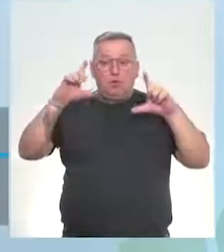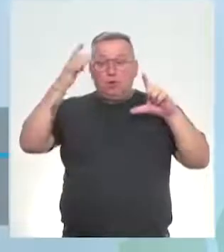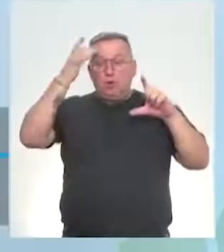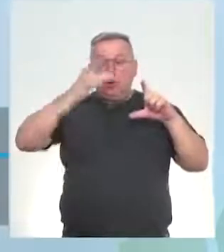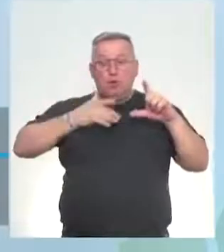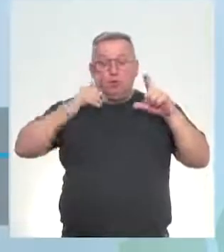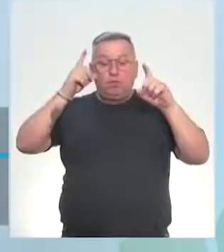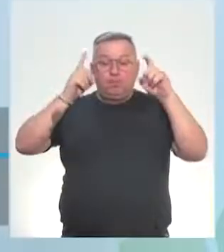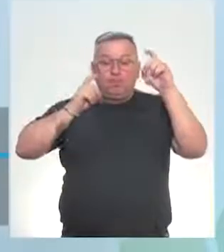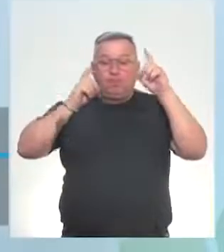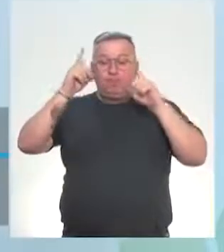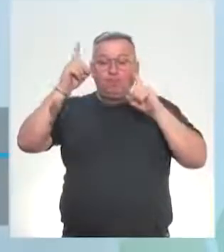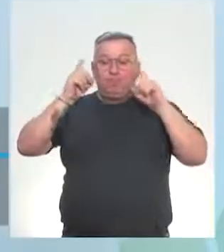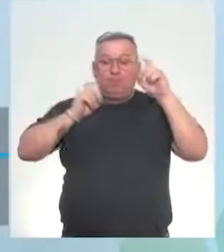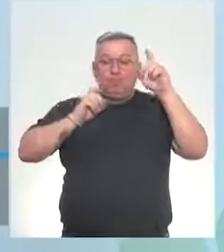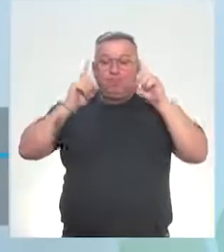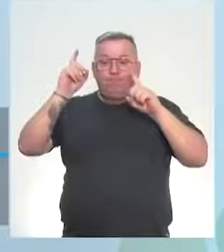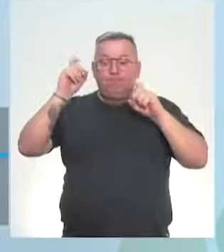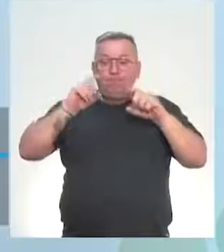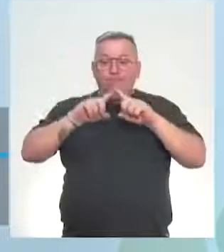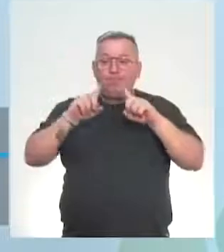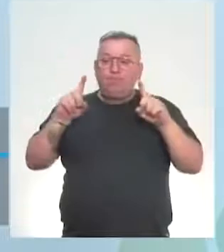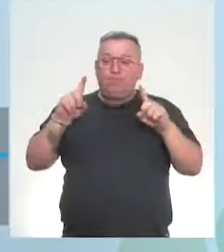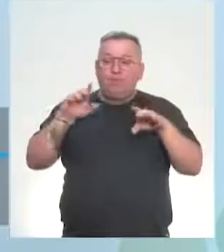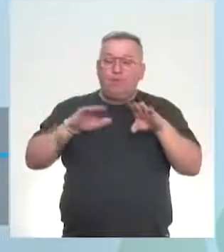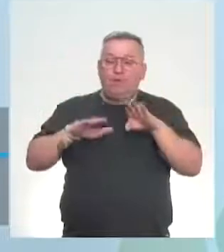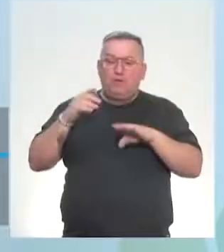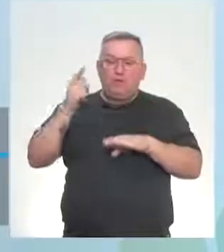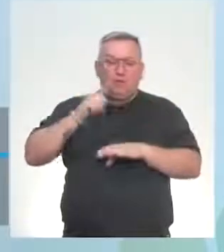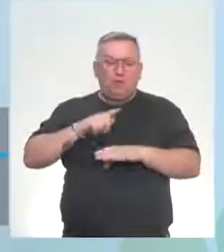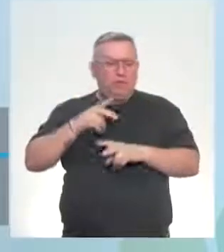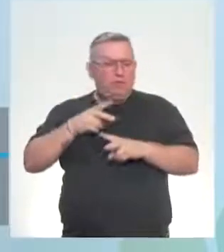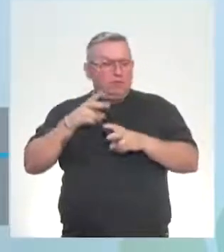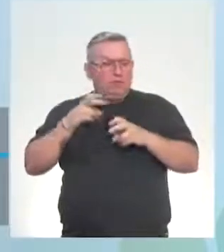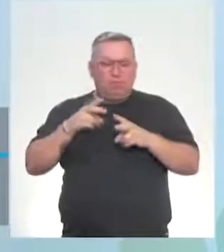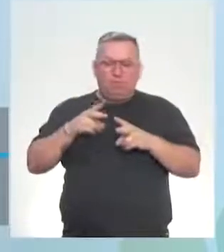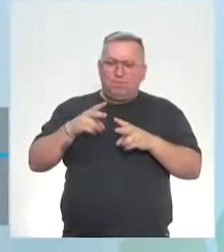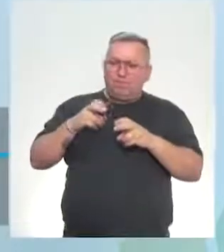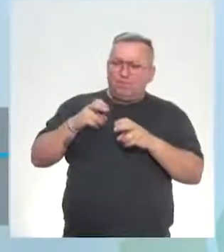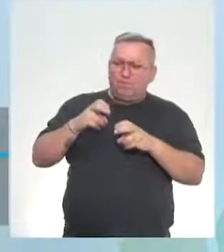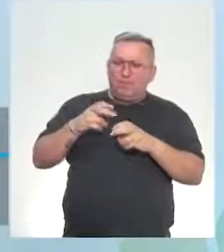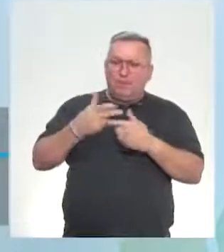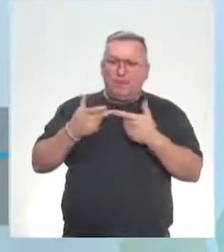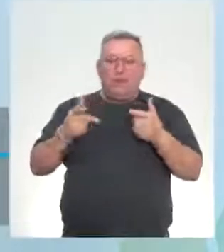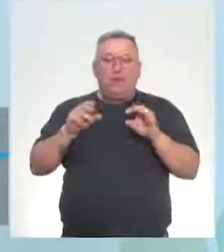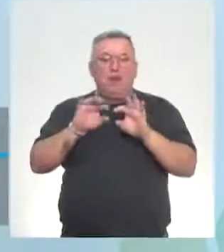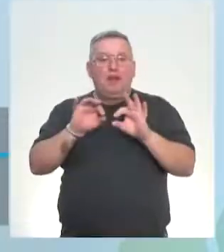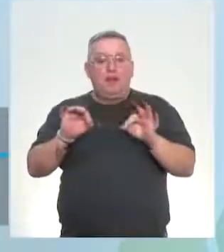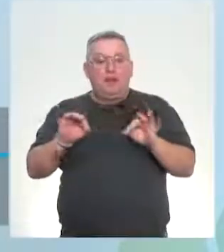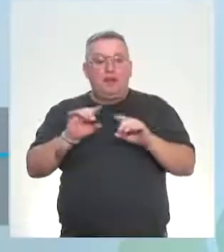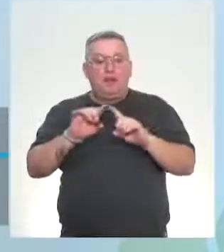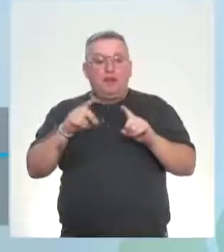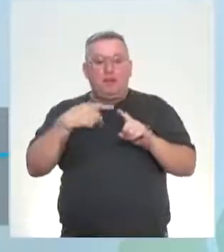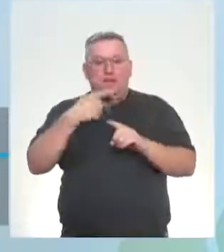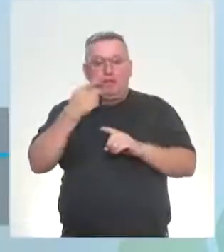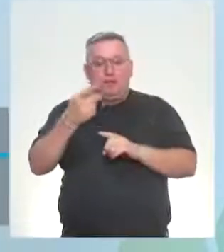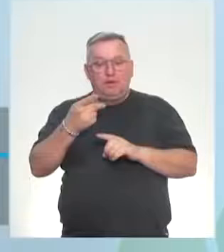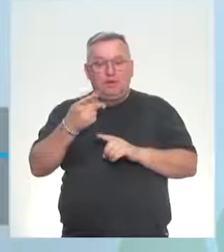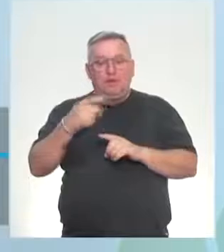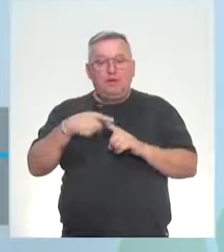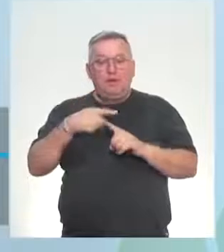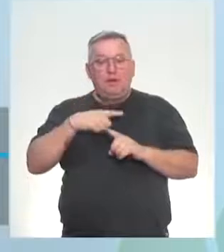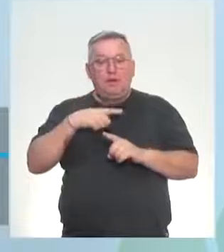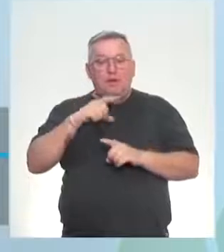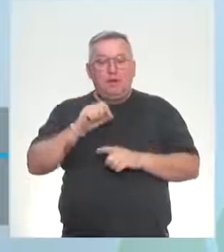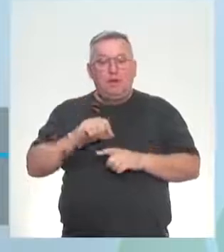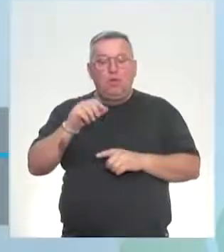está acontecendo em volta de uma sátira, às vezes as pessoas não conseguem perceber esses nuances que são bem simples aí. Mas ele está falando claro, mas está ali com